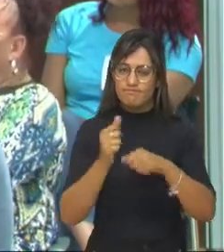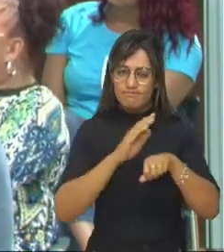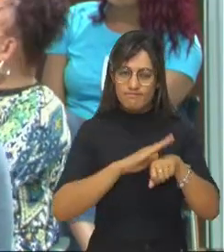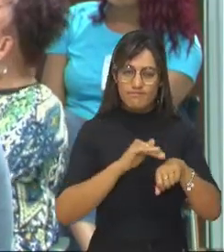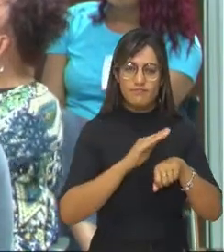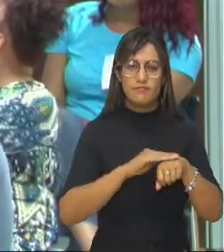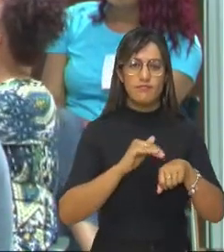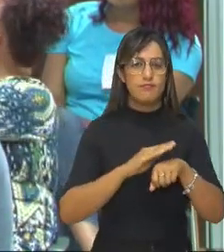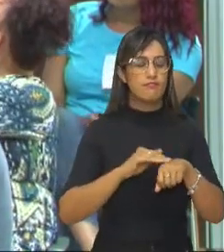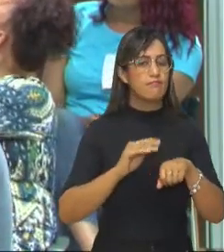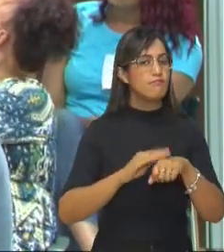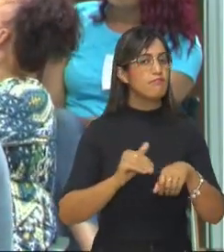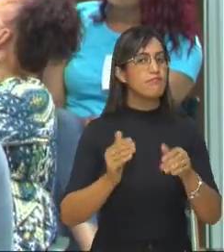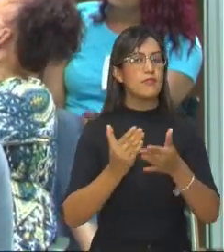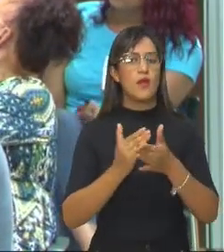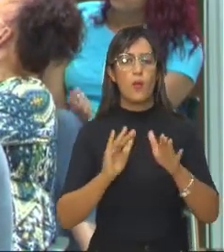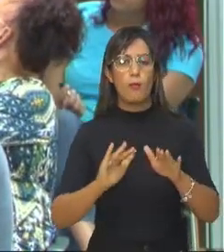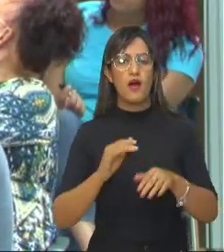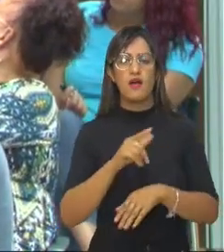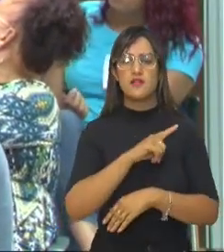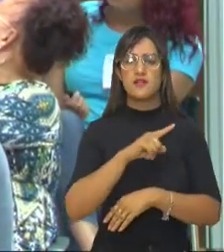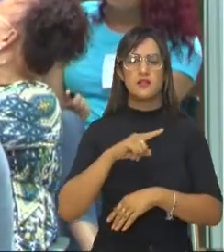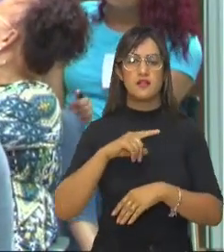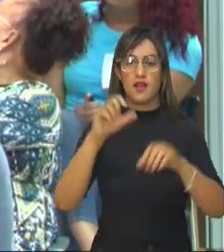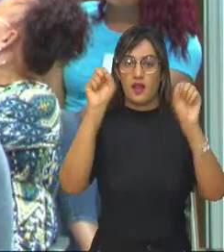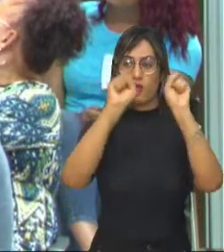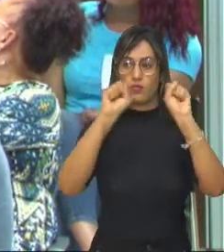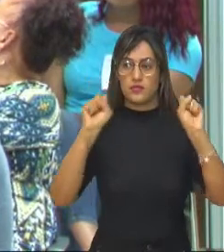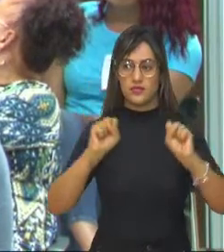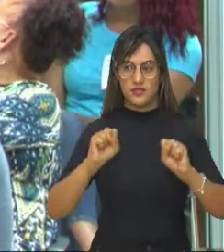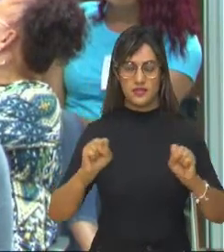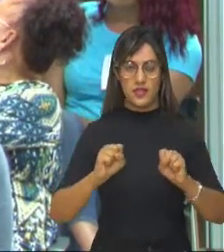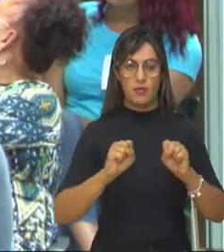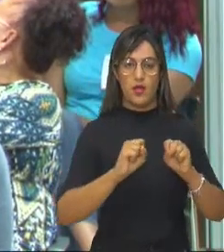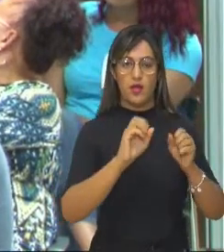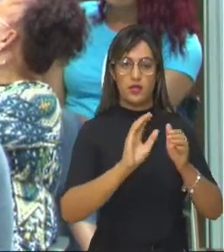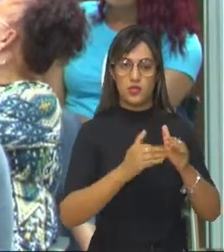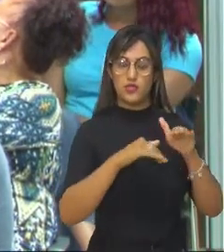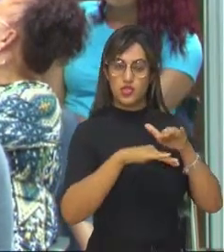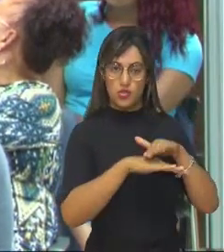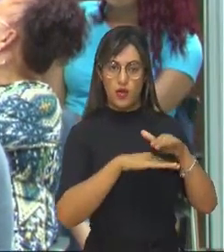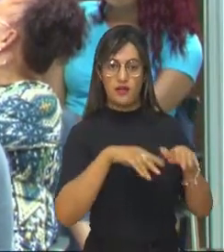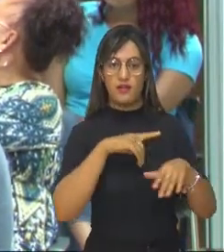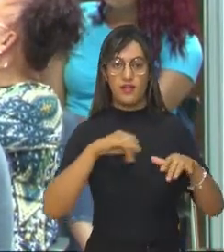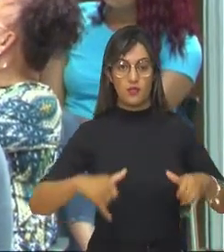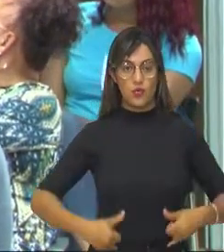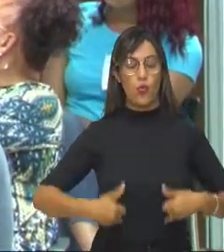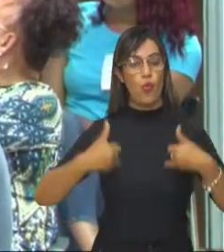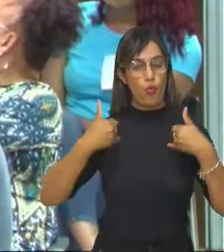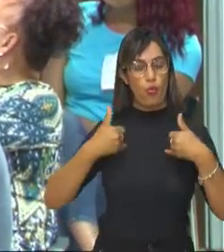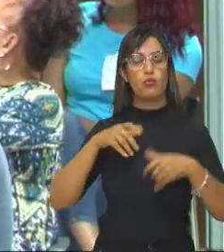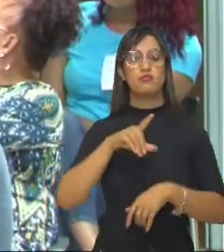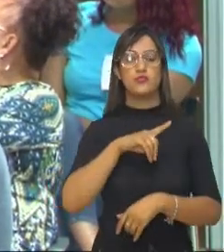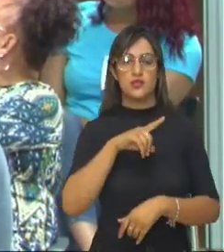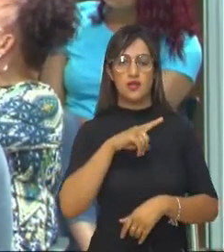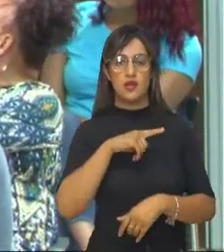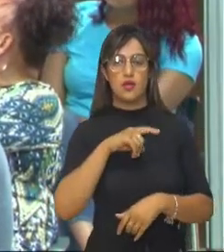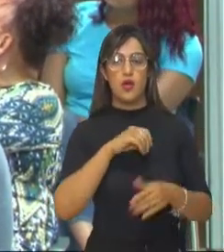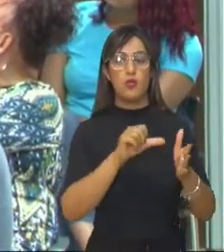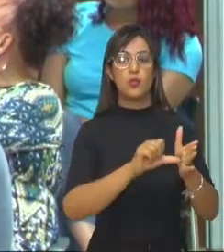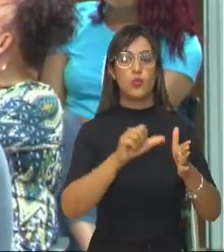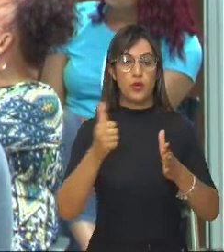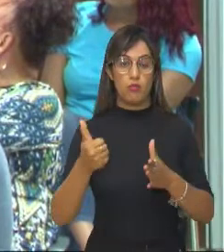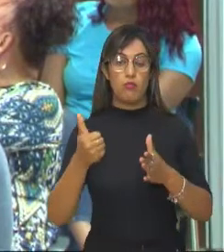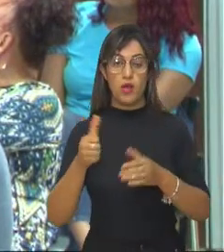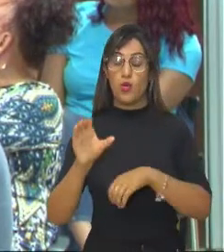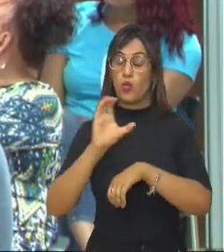não basta termos um sistema de reserva de vagas. E temos muito orgulho por tê-lo. Somos o primeiro